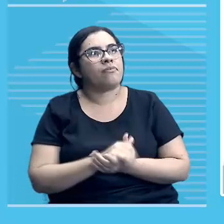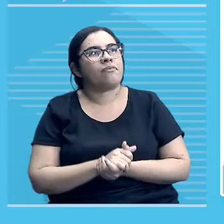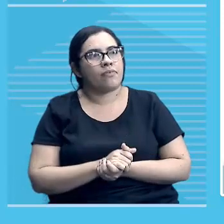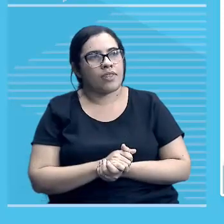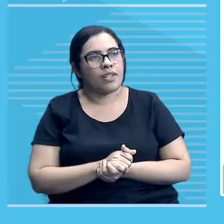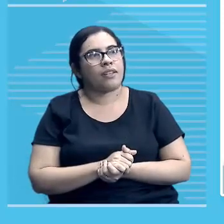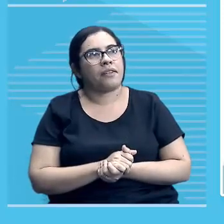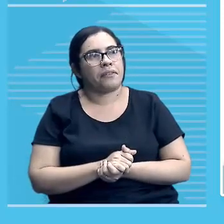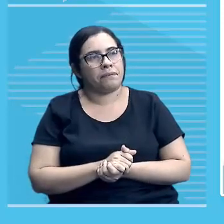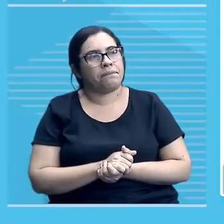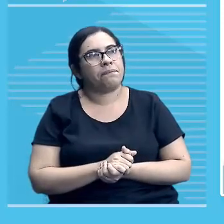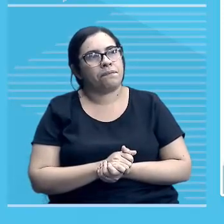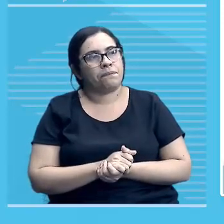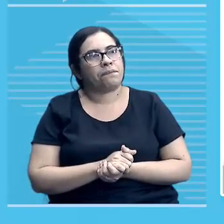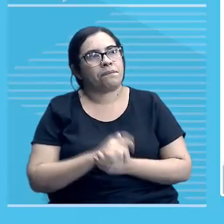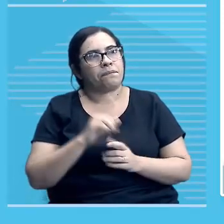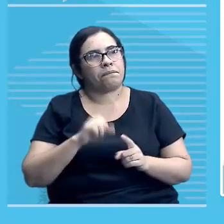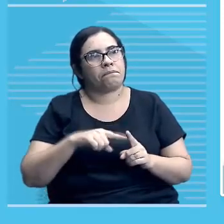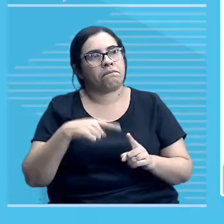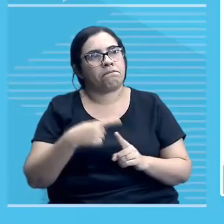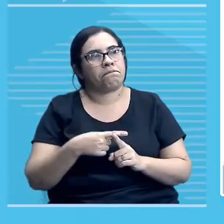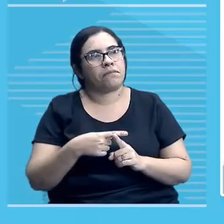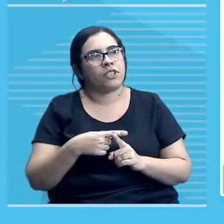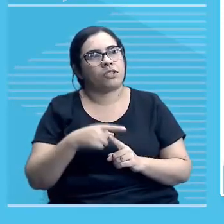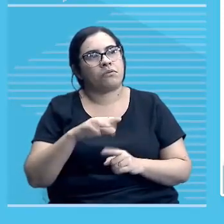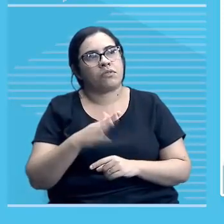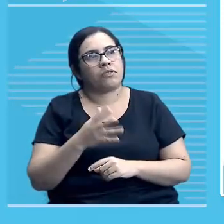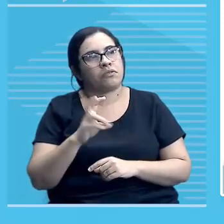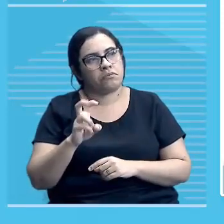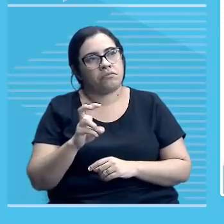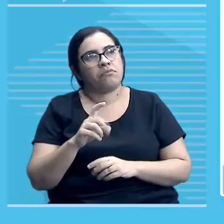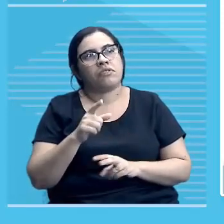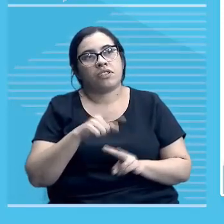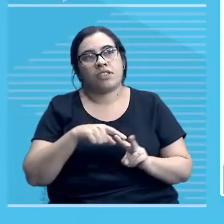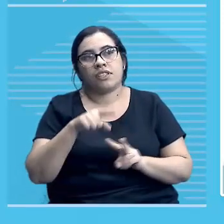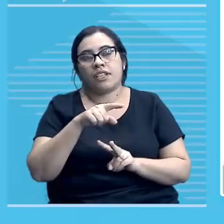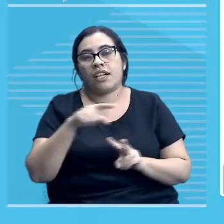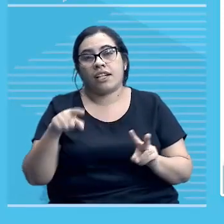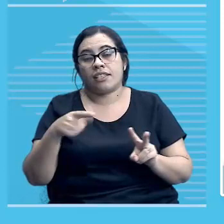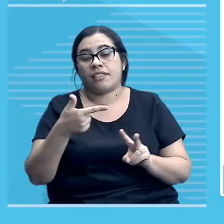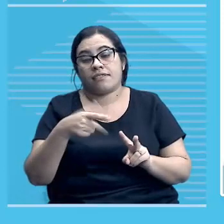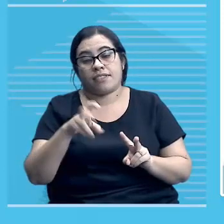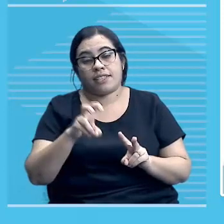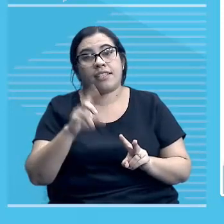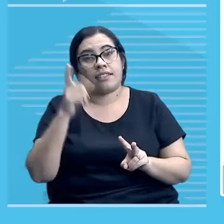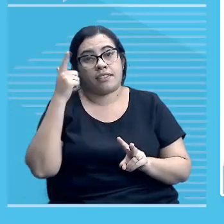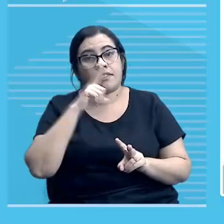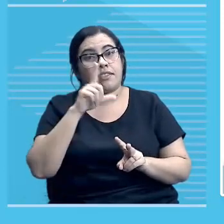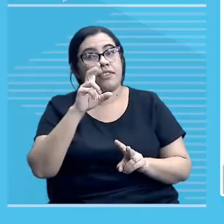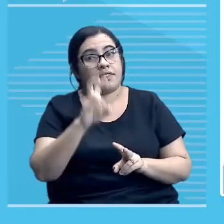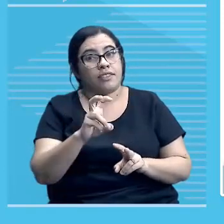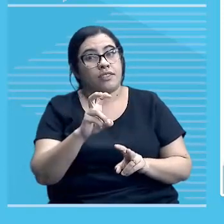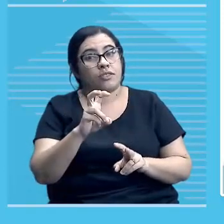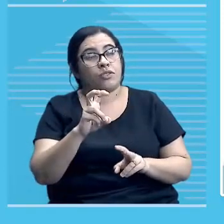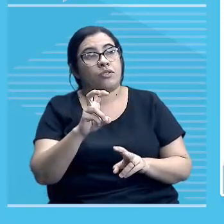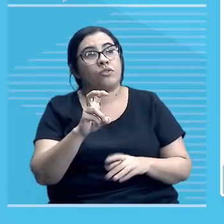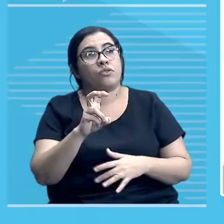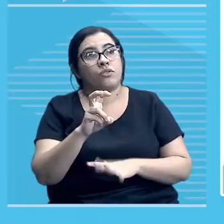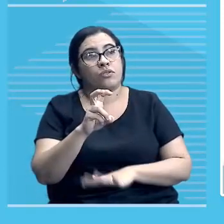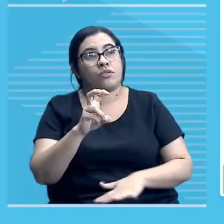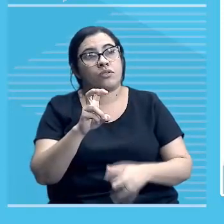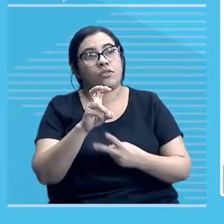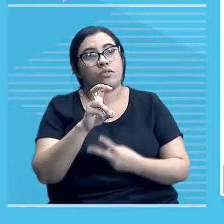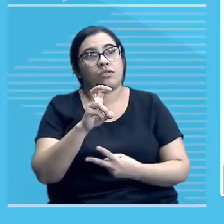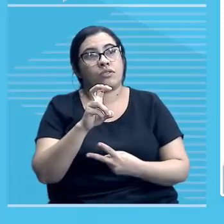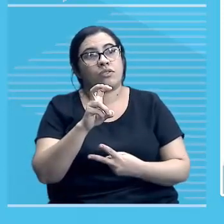positivo. Mais ou menos 5, porque a raiz de 25 é 5, sobre 2.